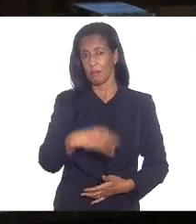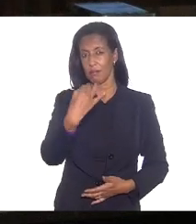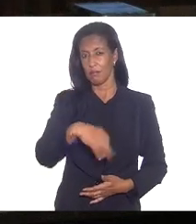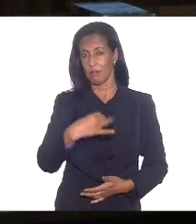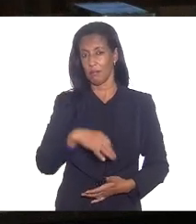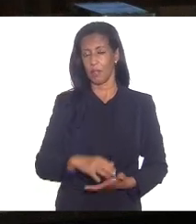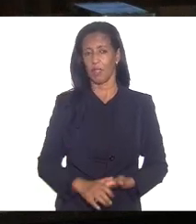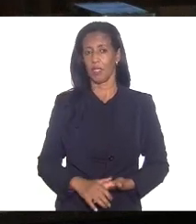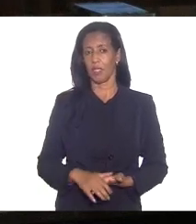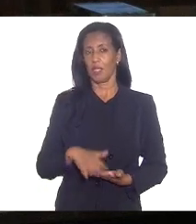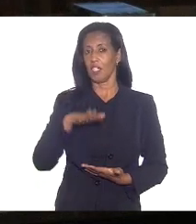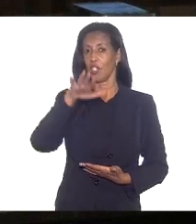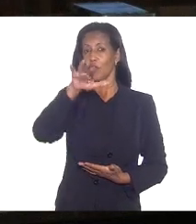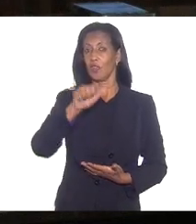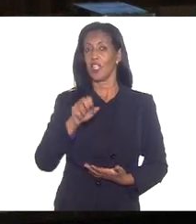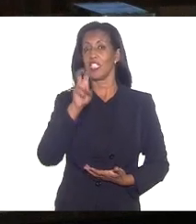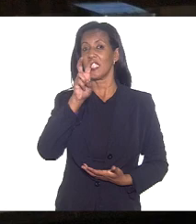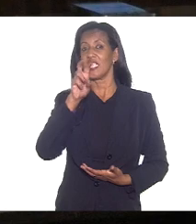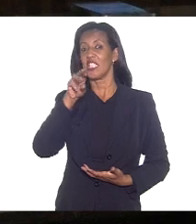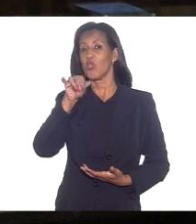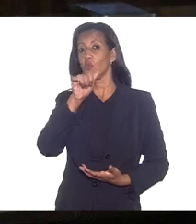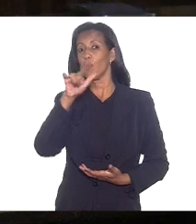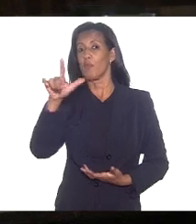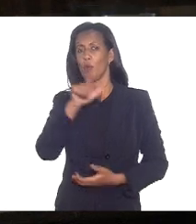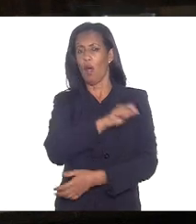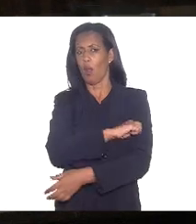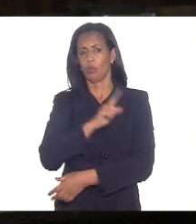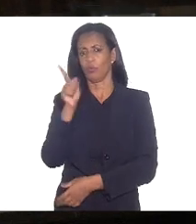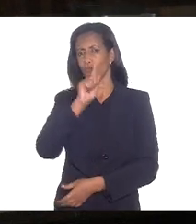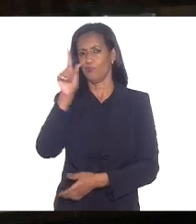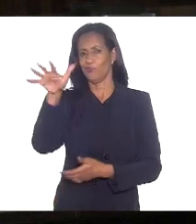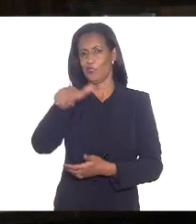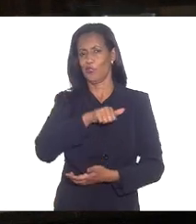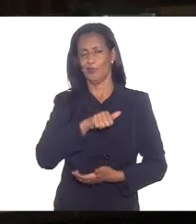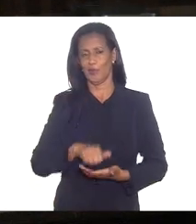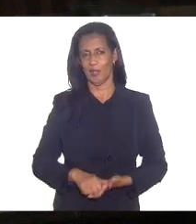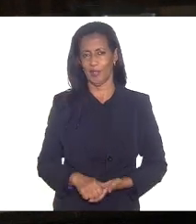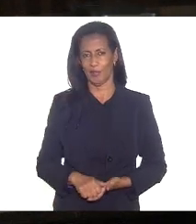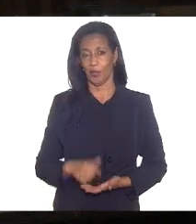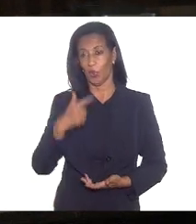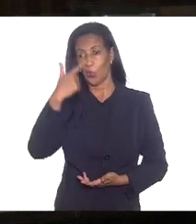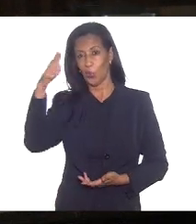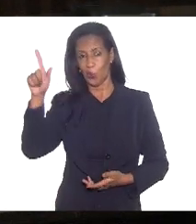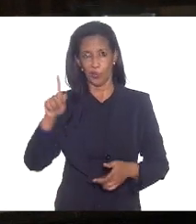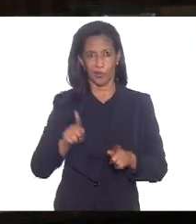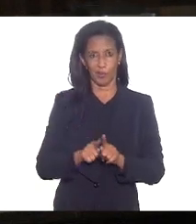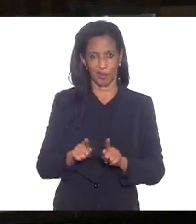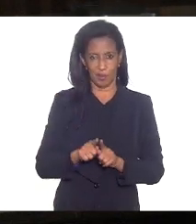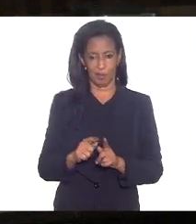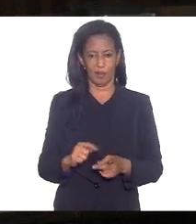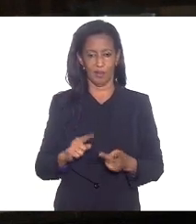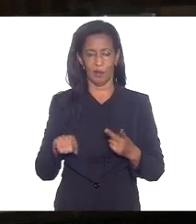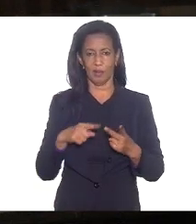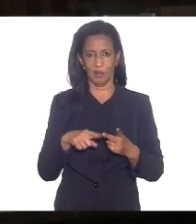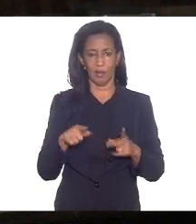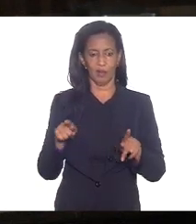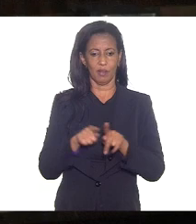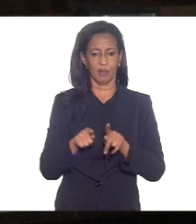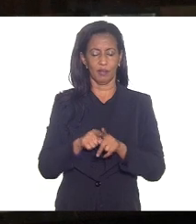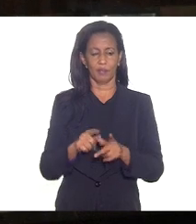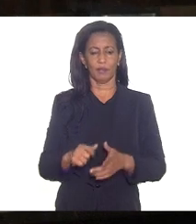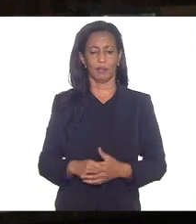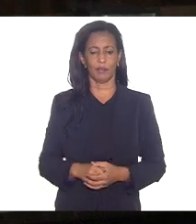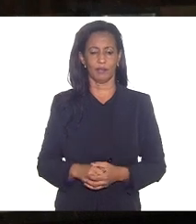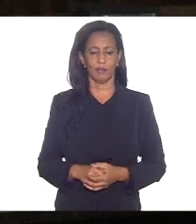foi chamado 5 mil alunos. E o outro caso que eu quero trazer também à